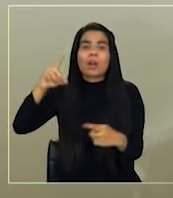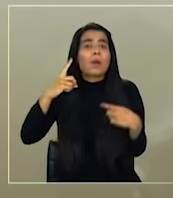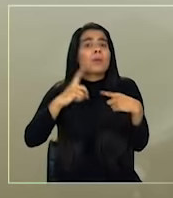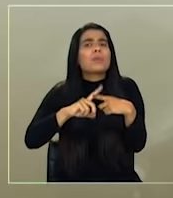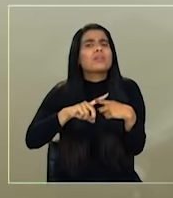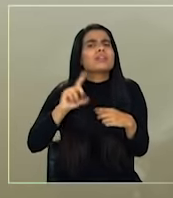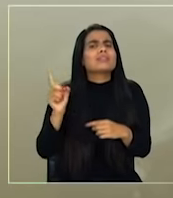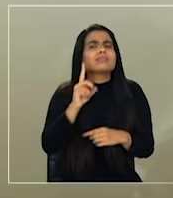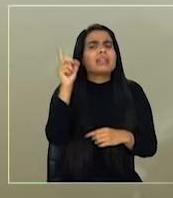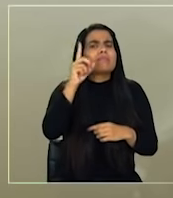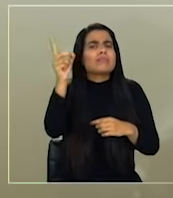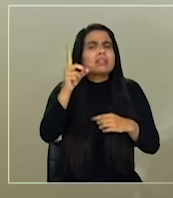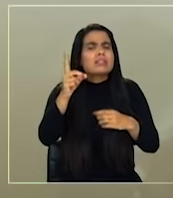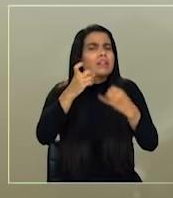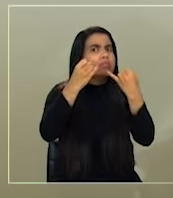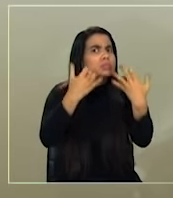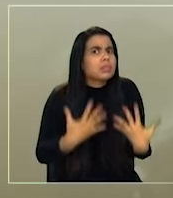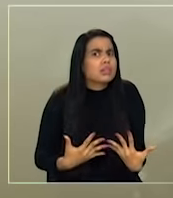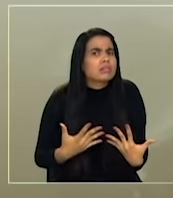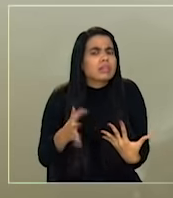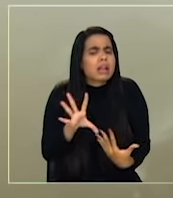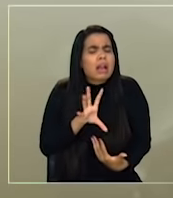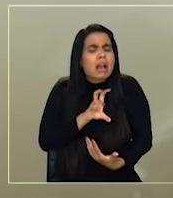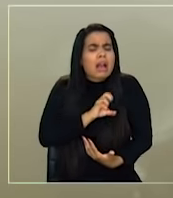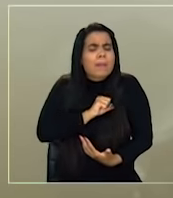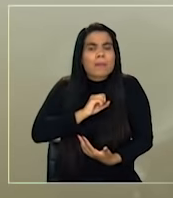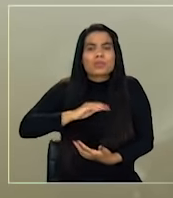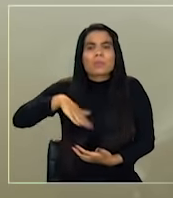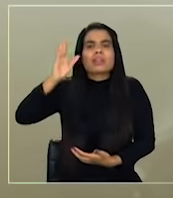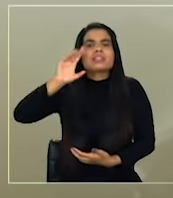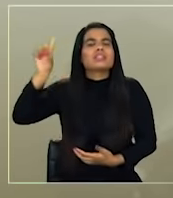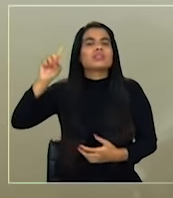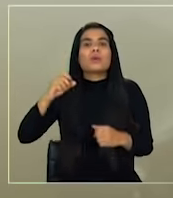teus mandamentos, mais do que o ouro fino. Porque